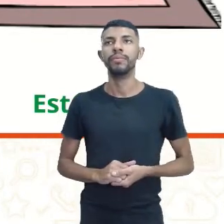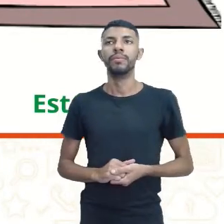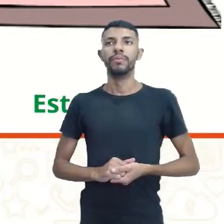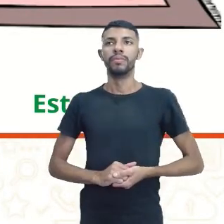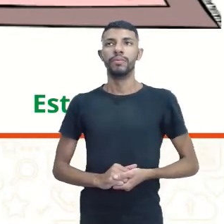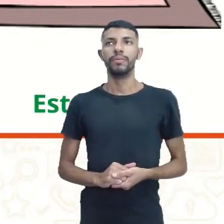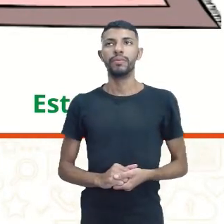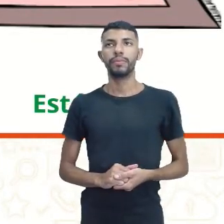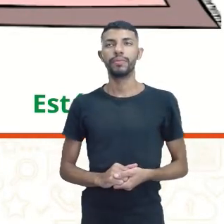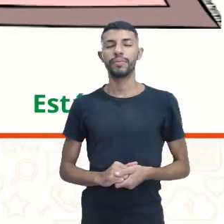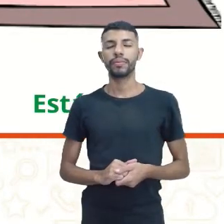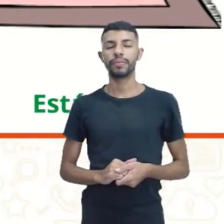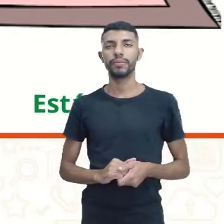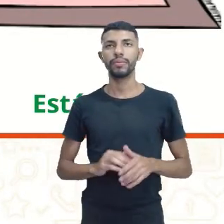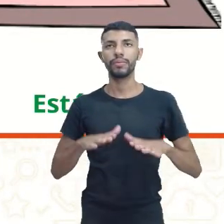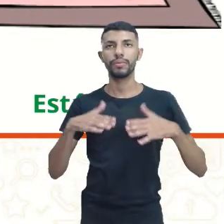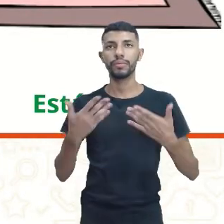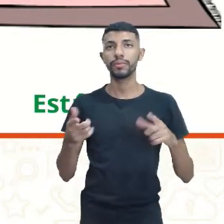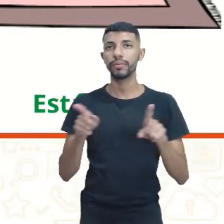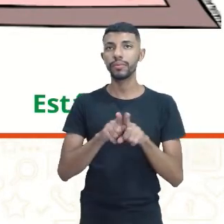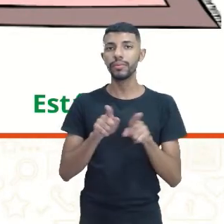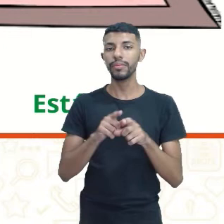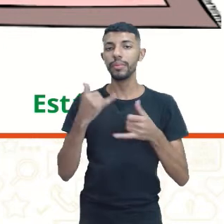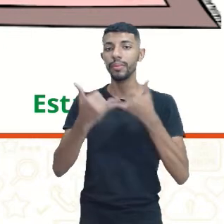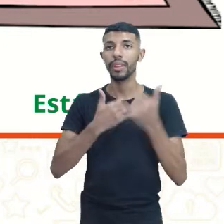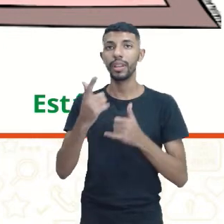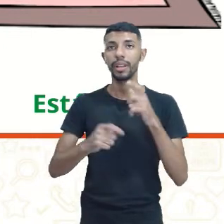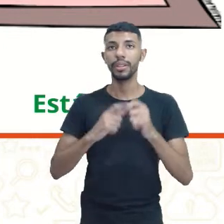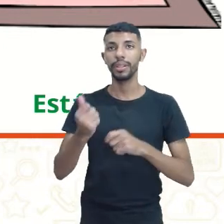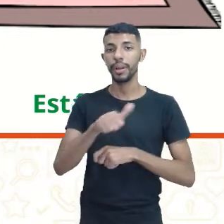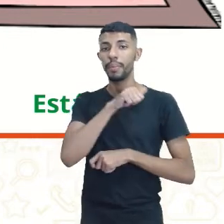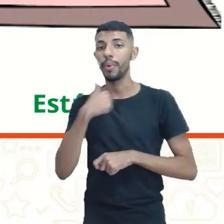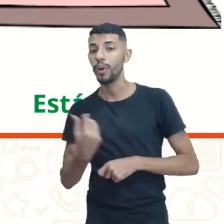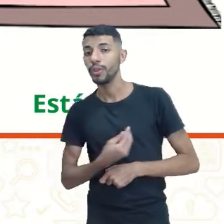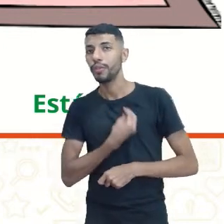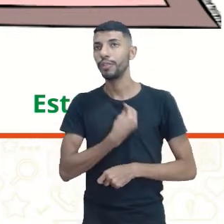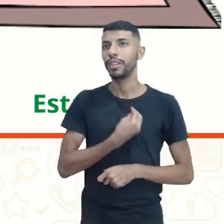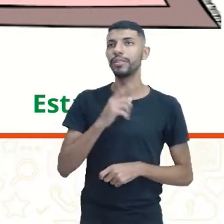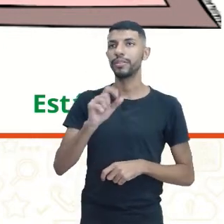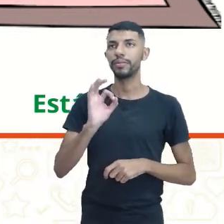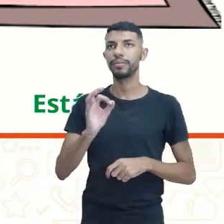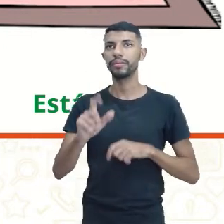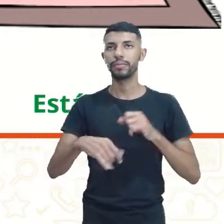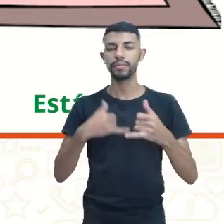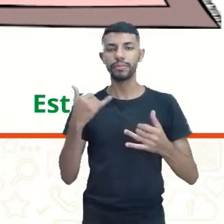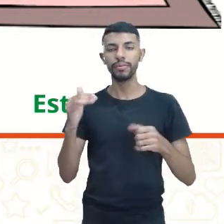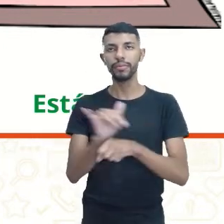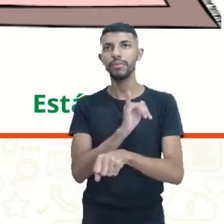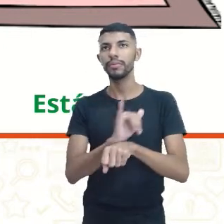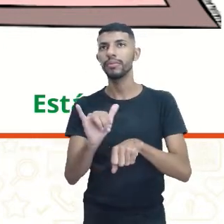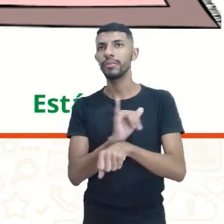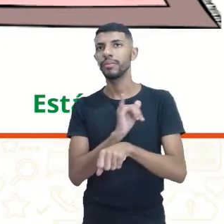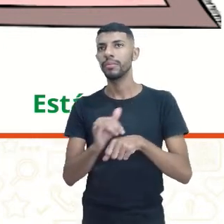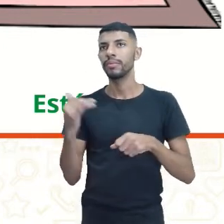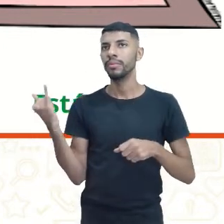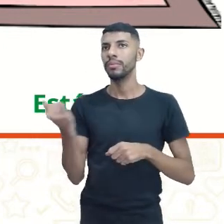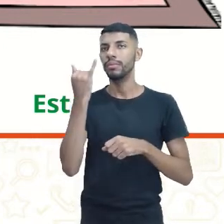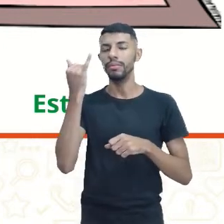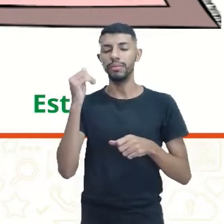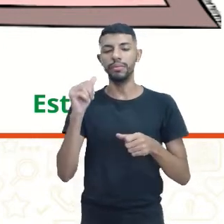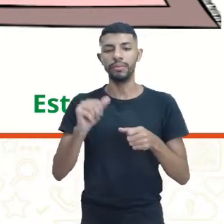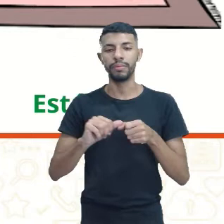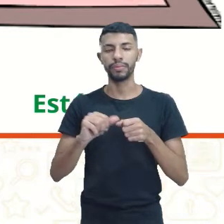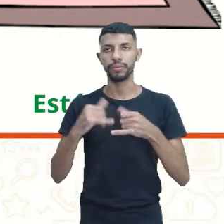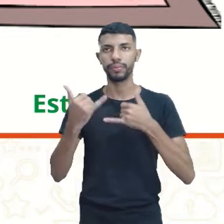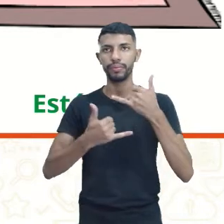Então, o jogo do morto-vivo é uma estratégia importante para que se possa fazer, né? As brincadeiras, onde